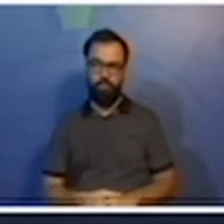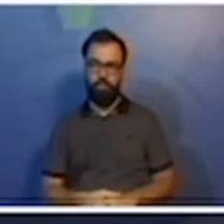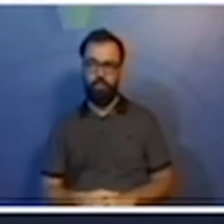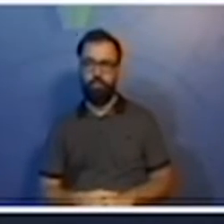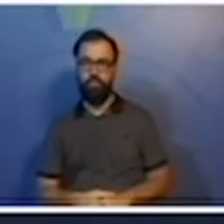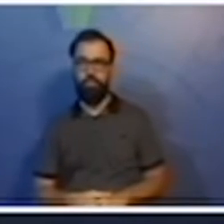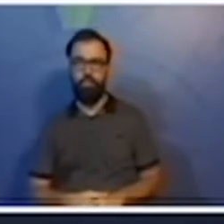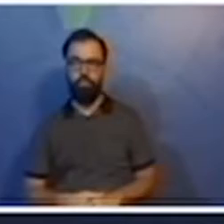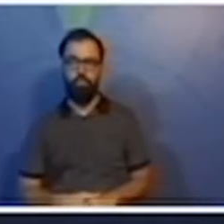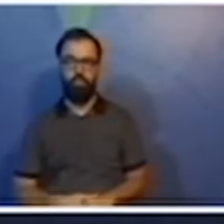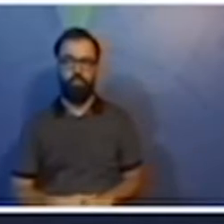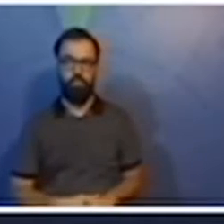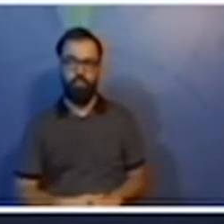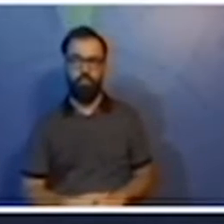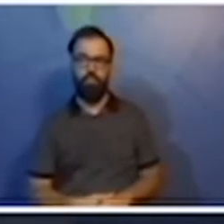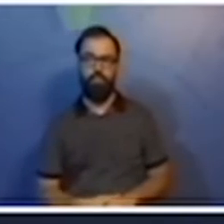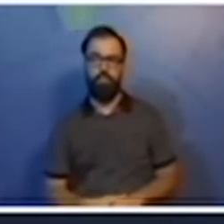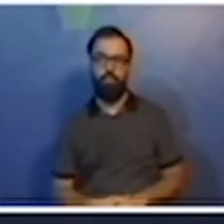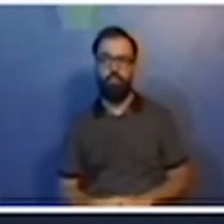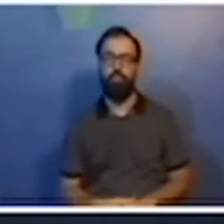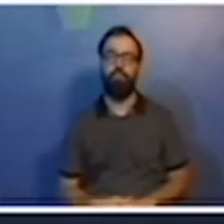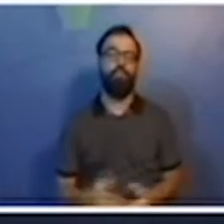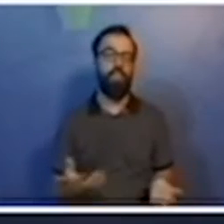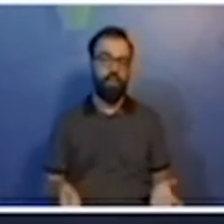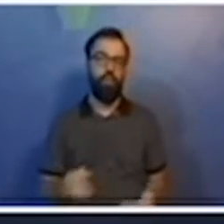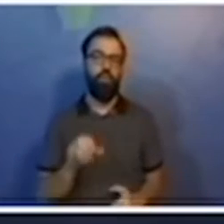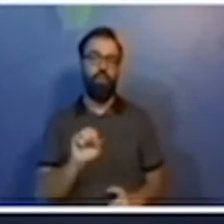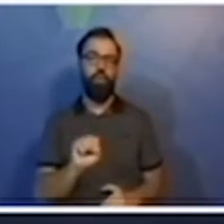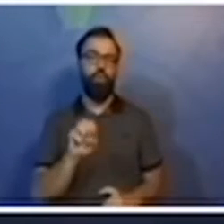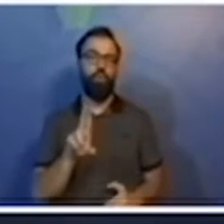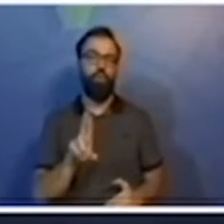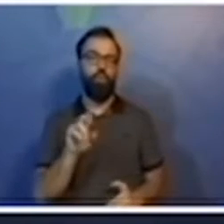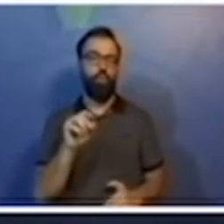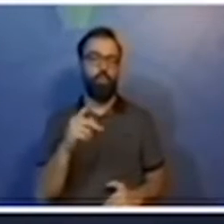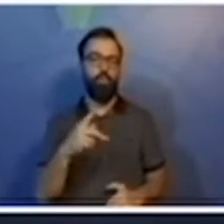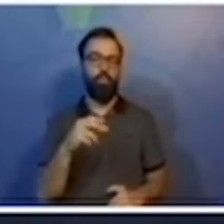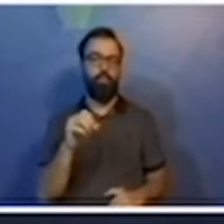Baseado nisso, o que vocês acham que é suplementar?